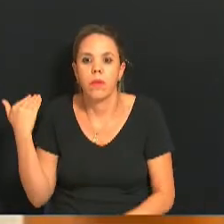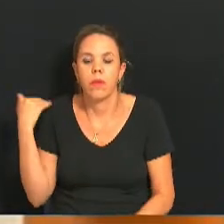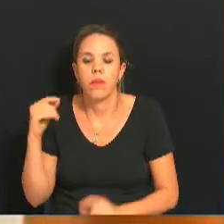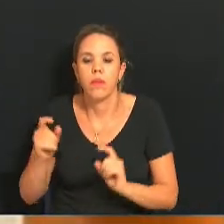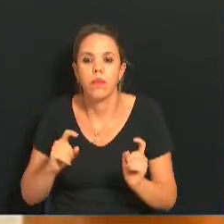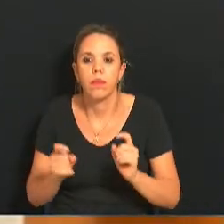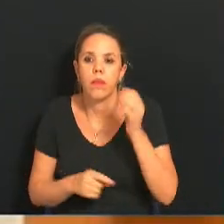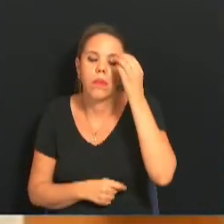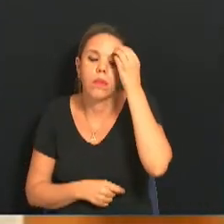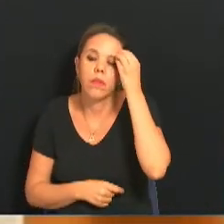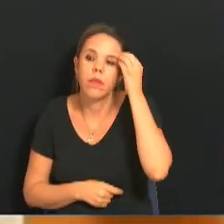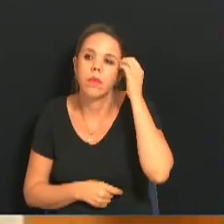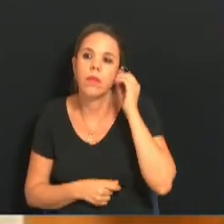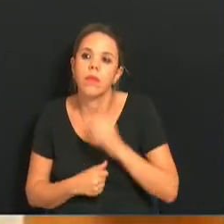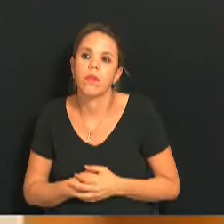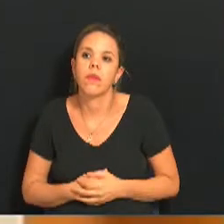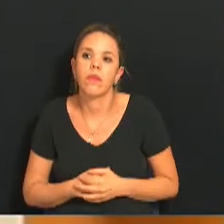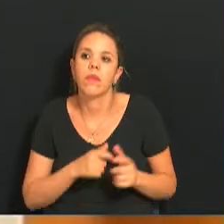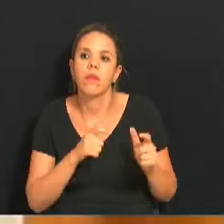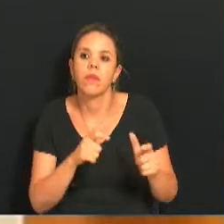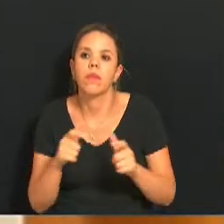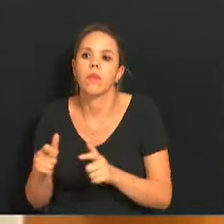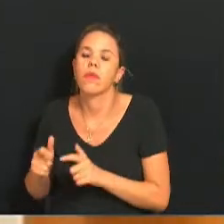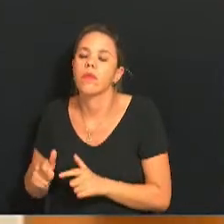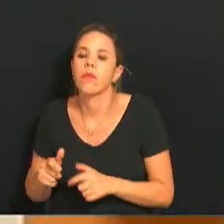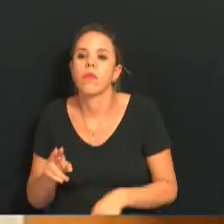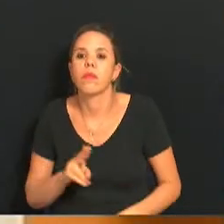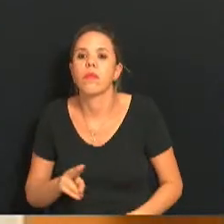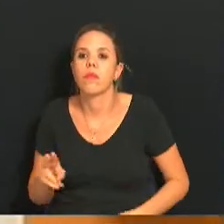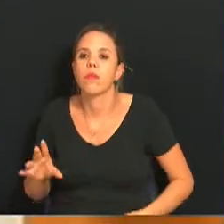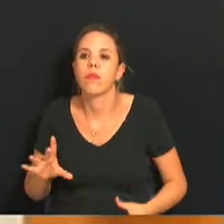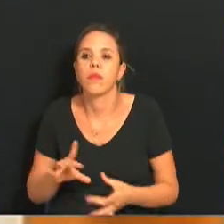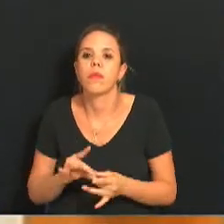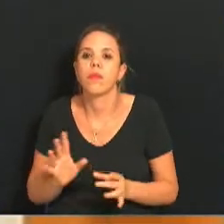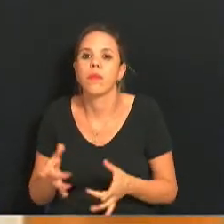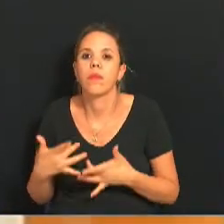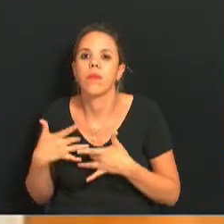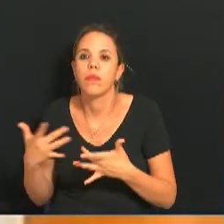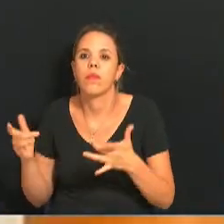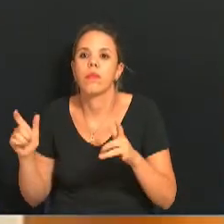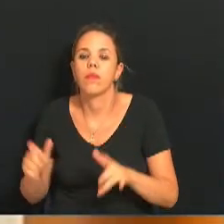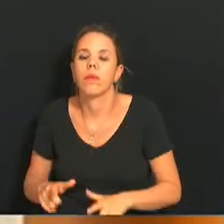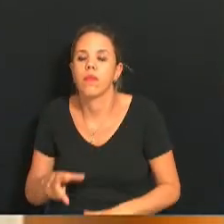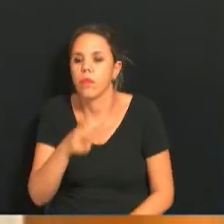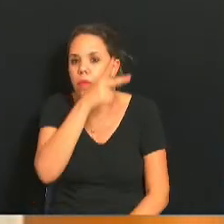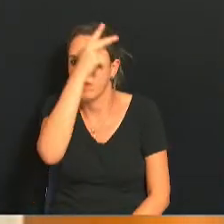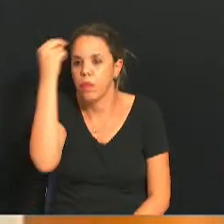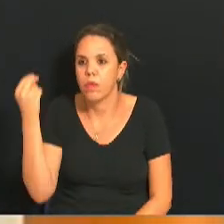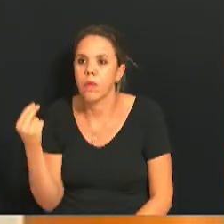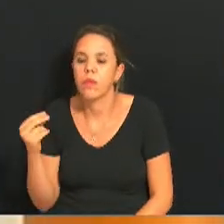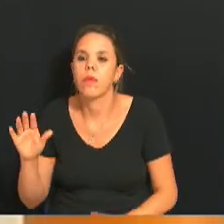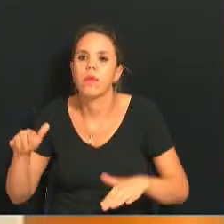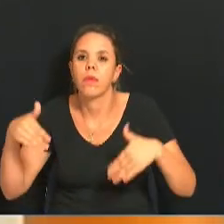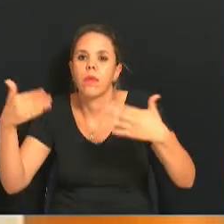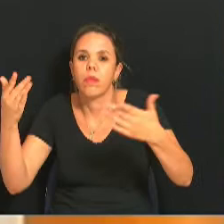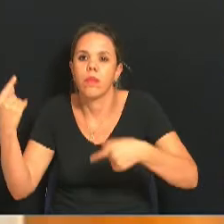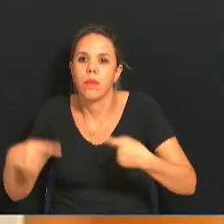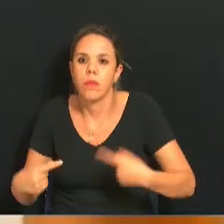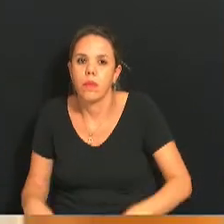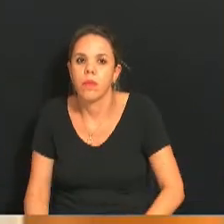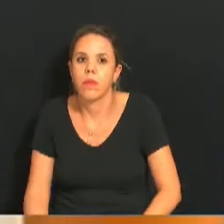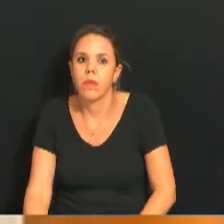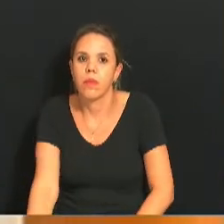sessão cessão do espaço né procurar União Já cedeu espaço para a Prefeitura não tá fora dessa discussão